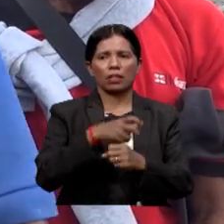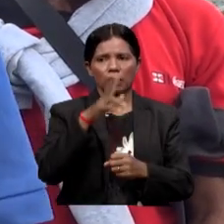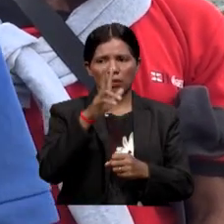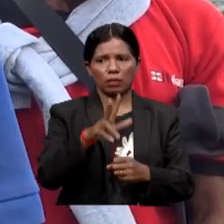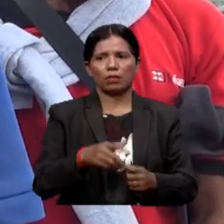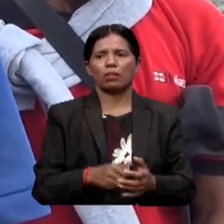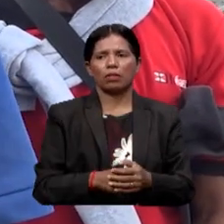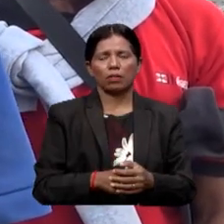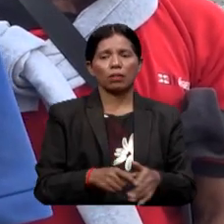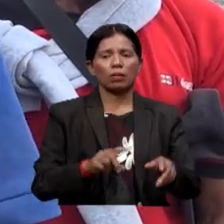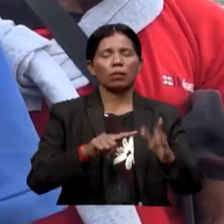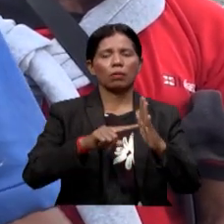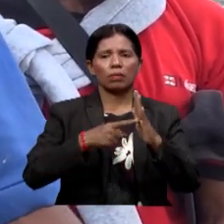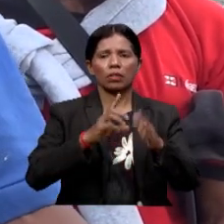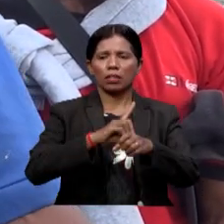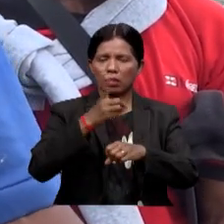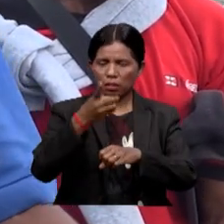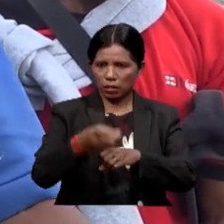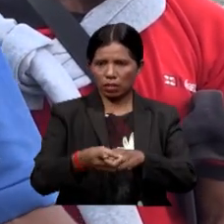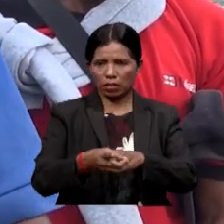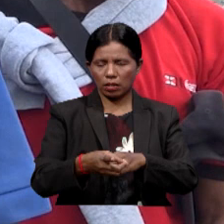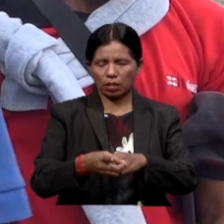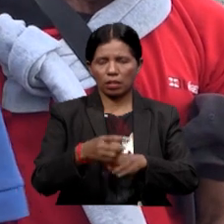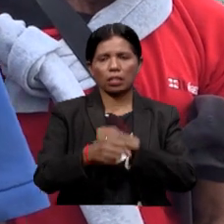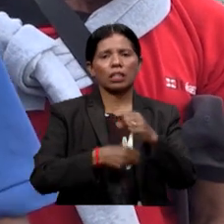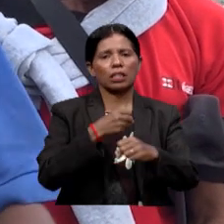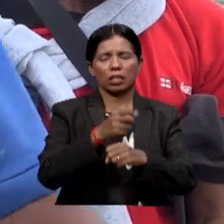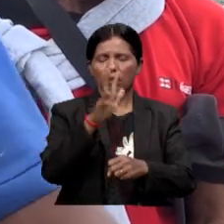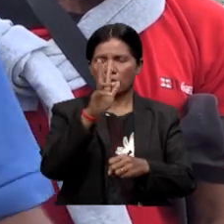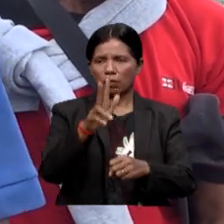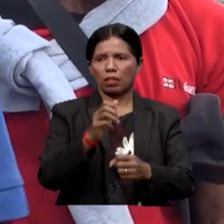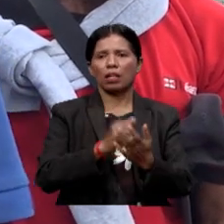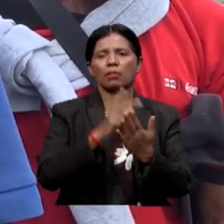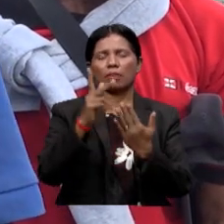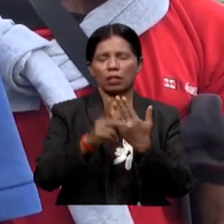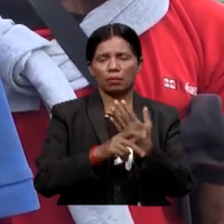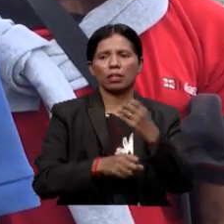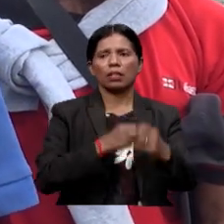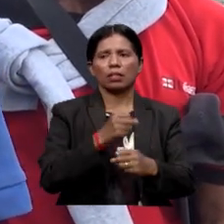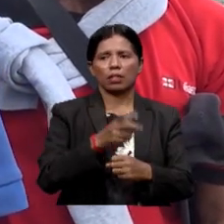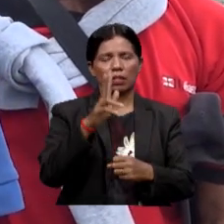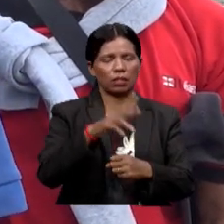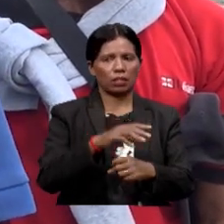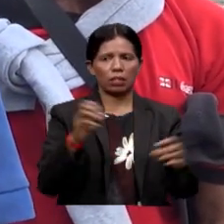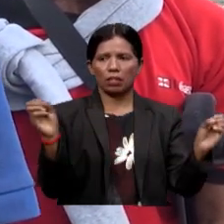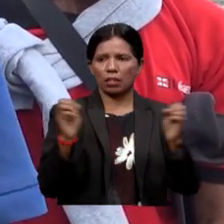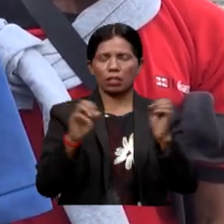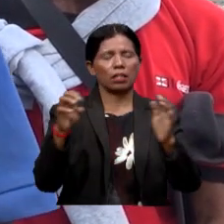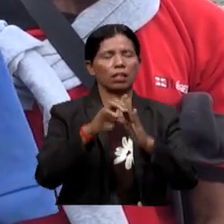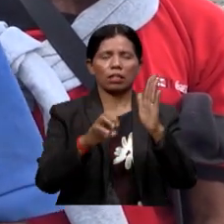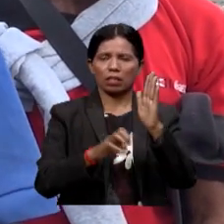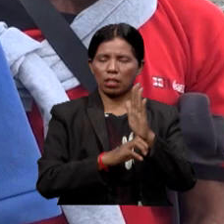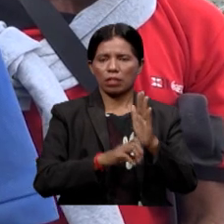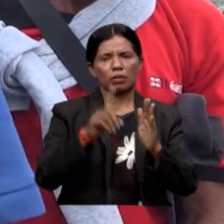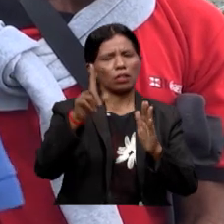imunda sa unto agora ne tinan estamos tinan tolo ana. April mai tinan tolo ana. La ia estado ia gobierno ia